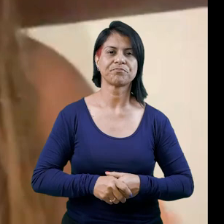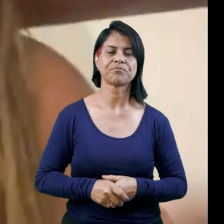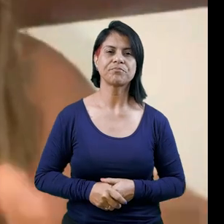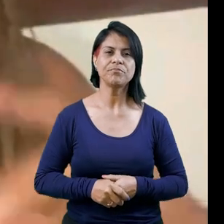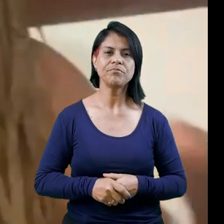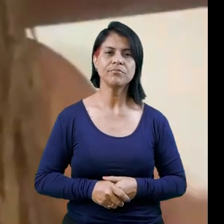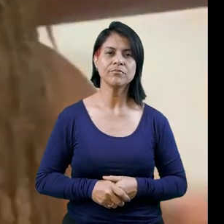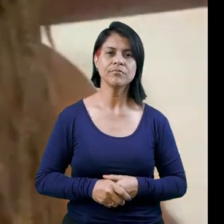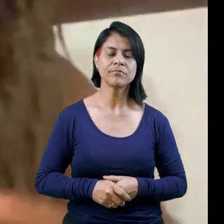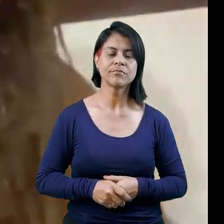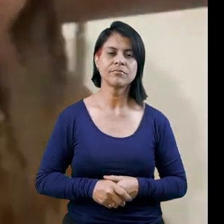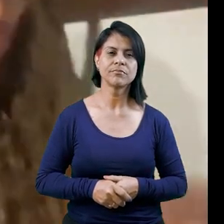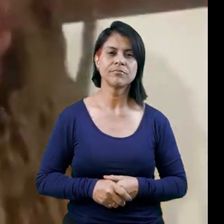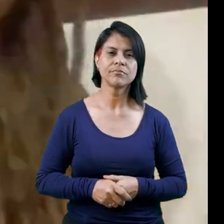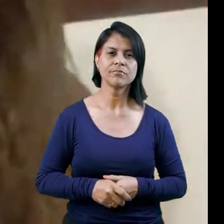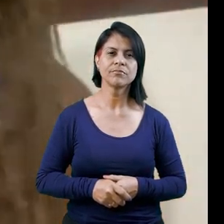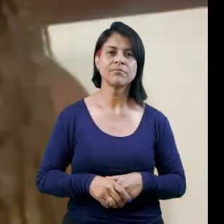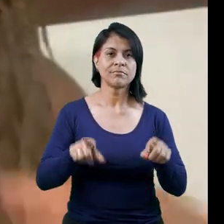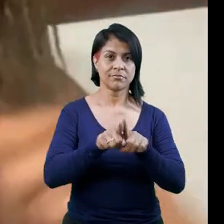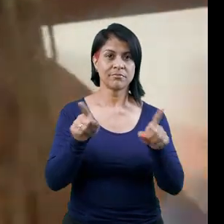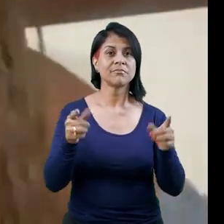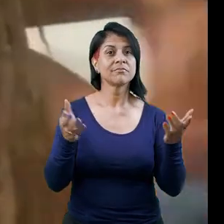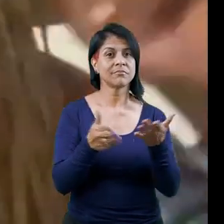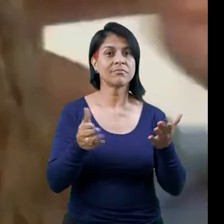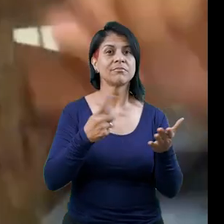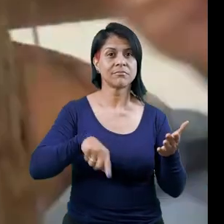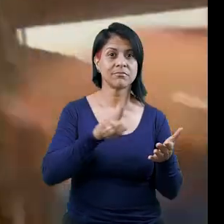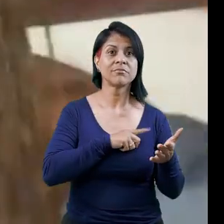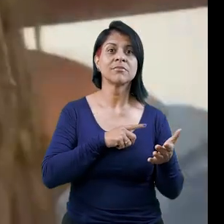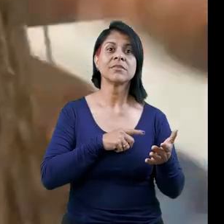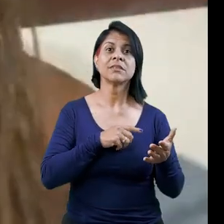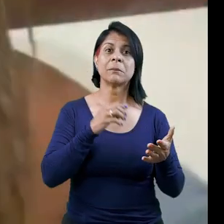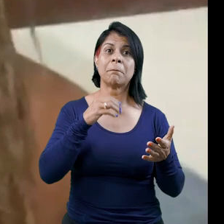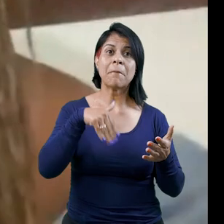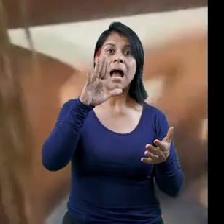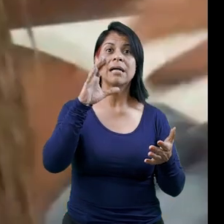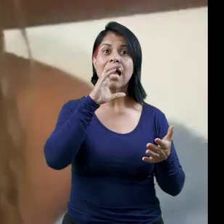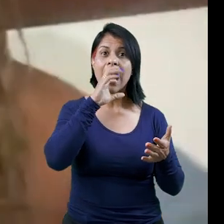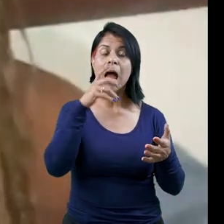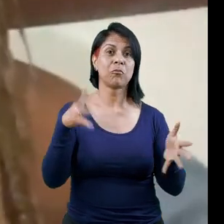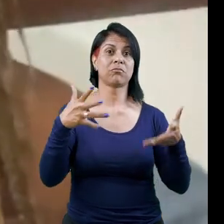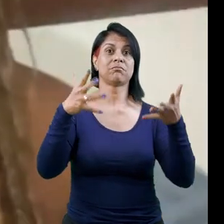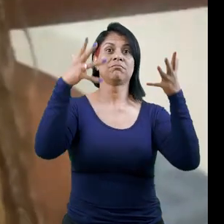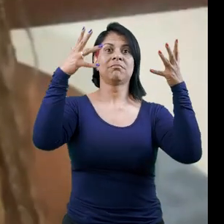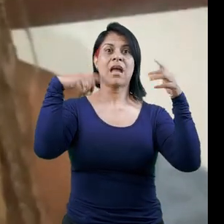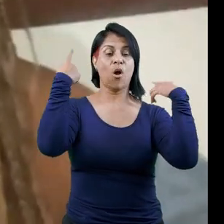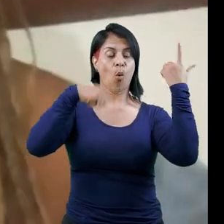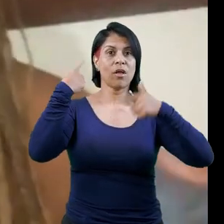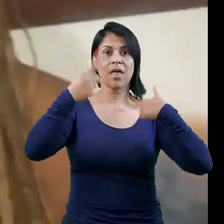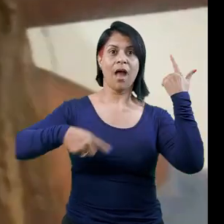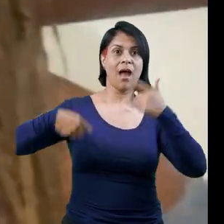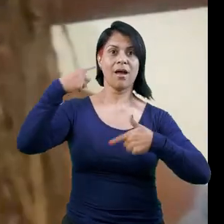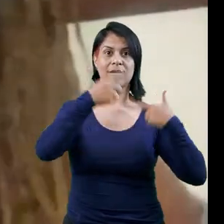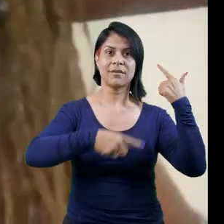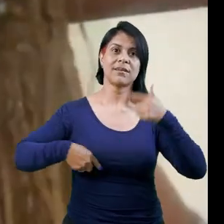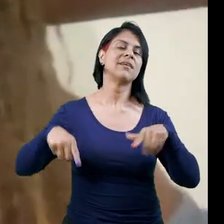E a gente vai agora, vamos acelerar, já comecem a vibrar tudo, acordar esse corpo. Como